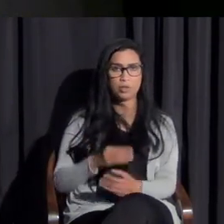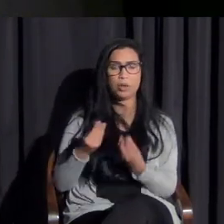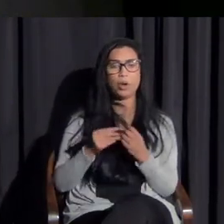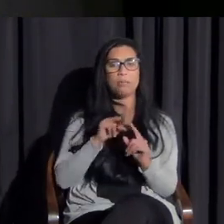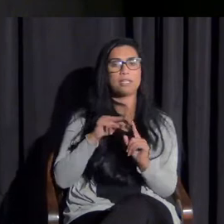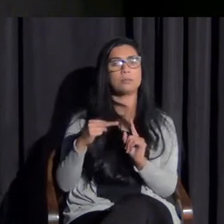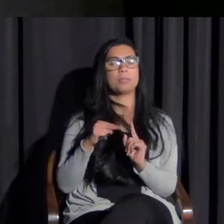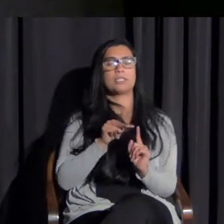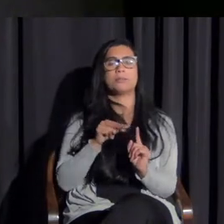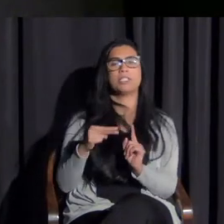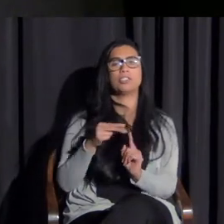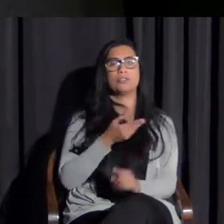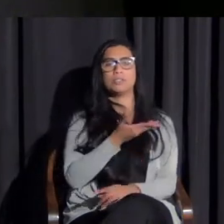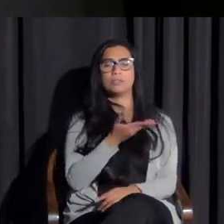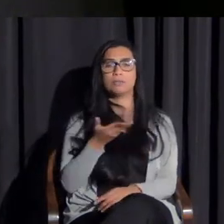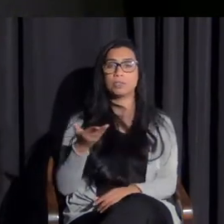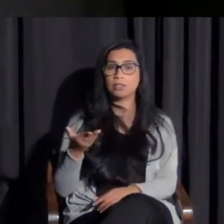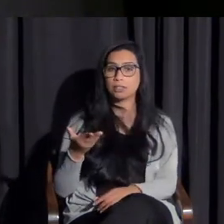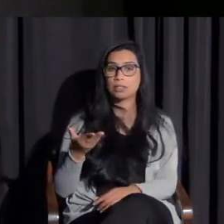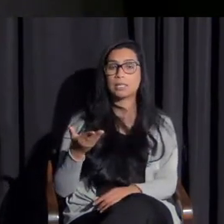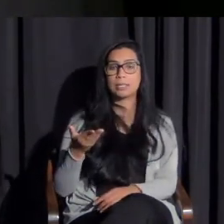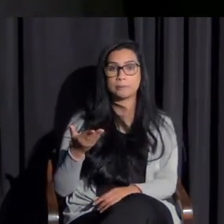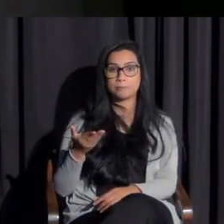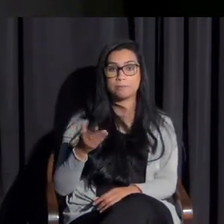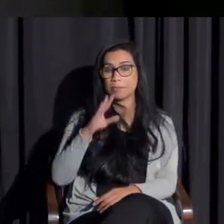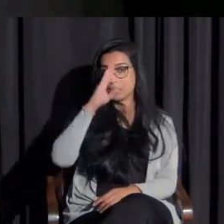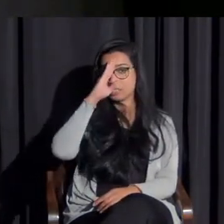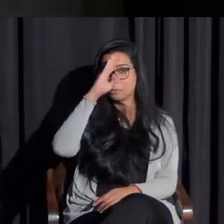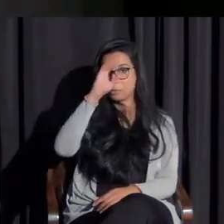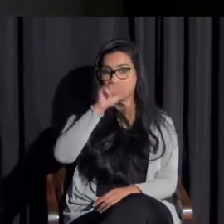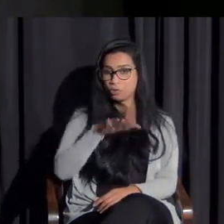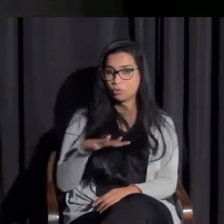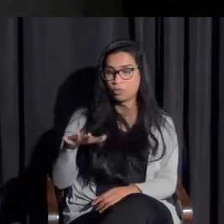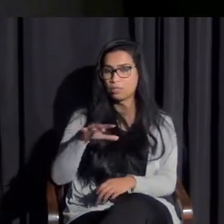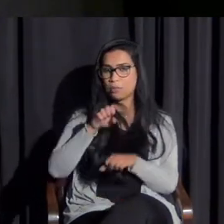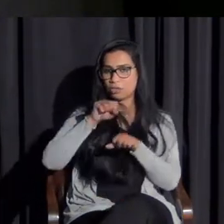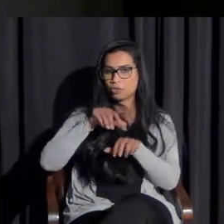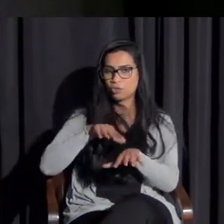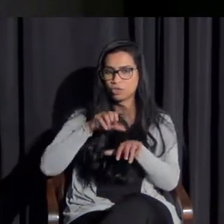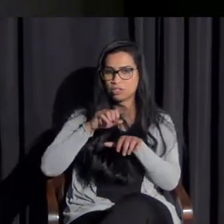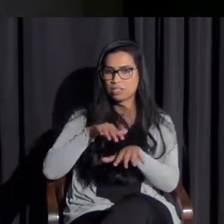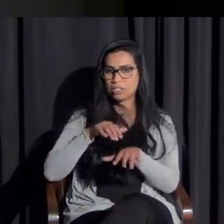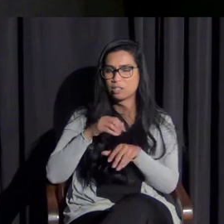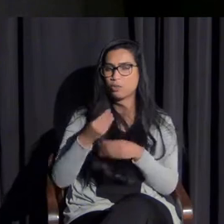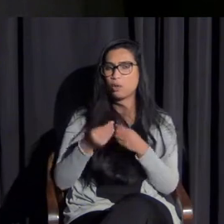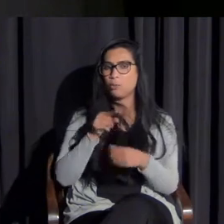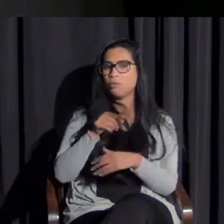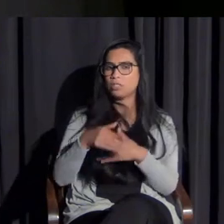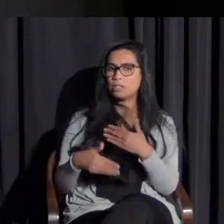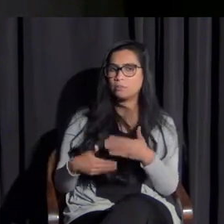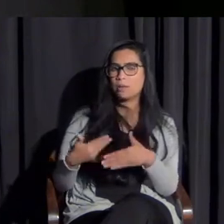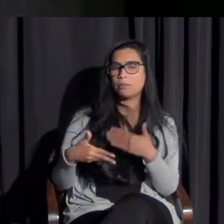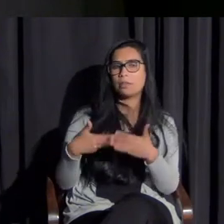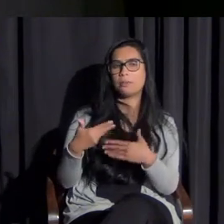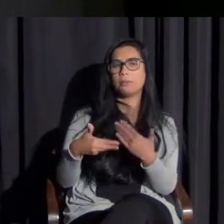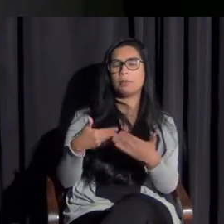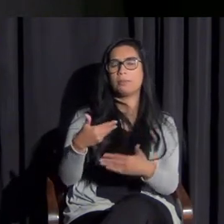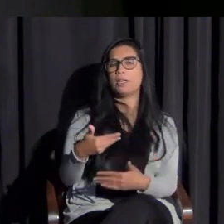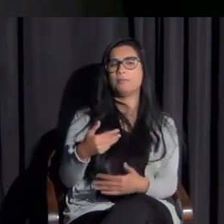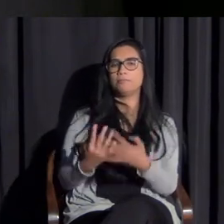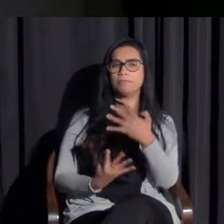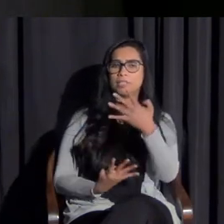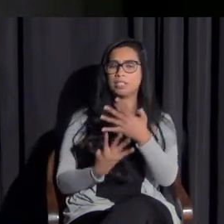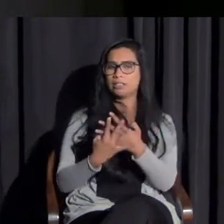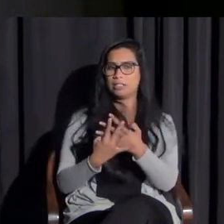perspectivas que a gente, enquanto educadores também, temos alimentado ou não dessas grades para dentro e para fora